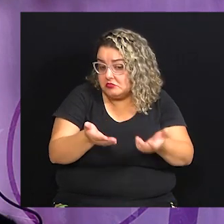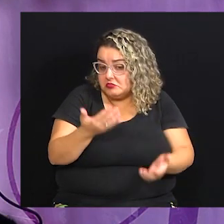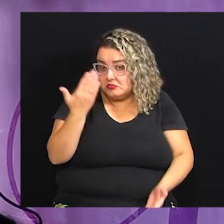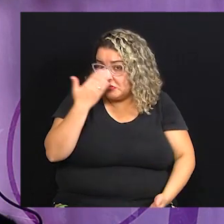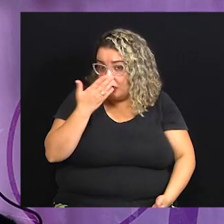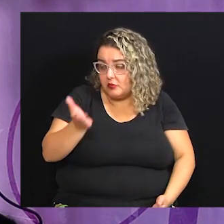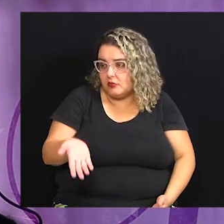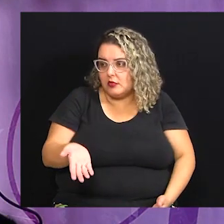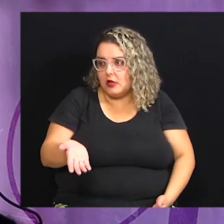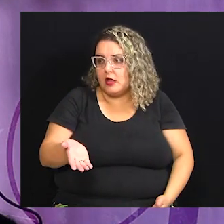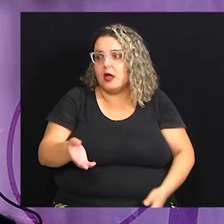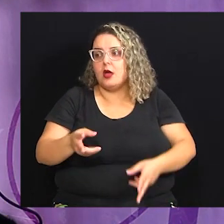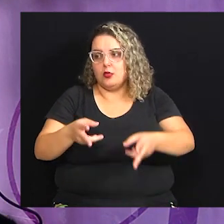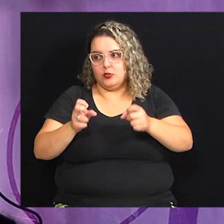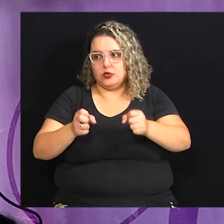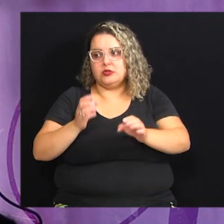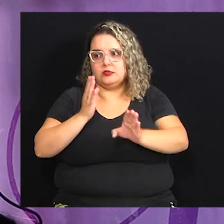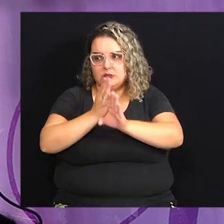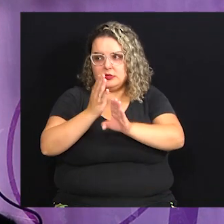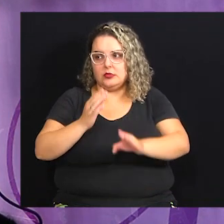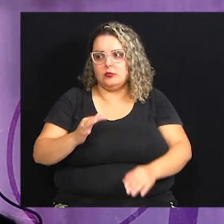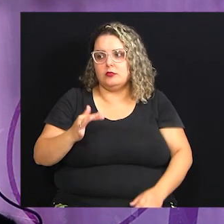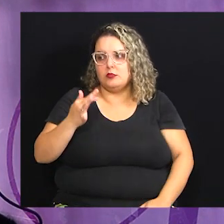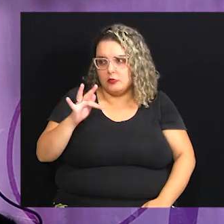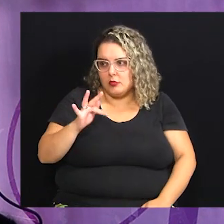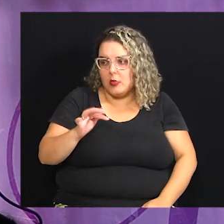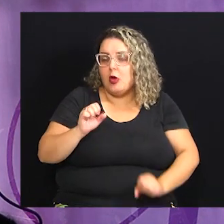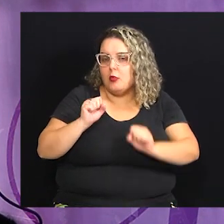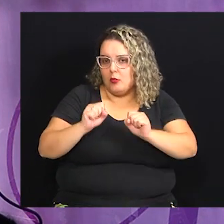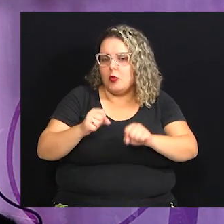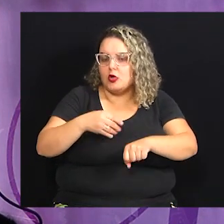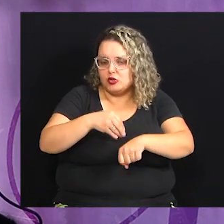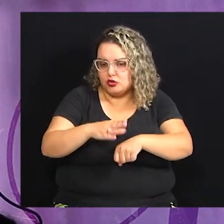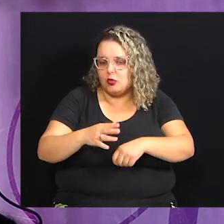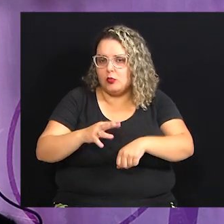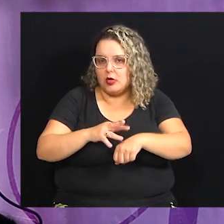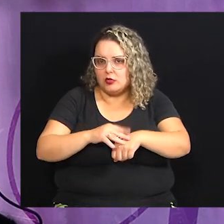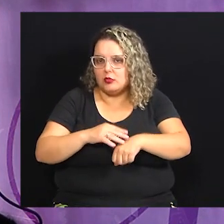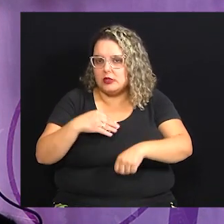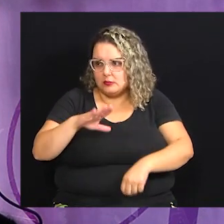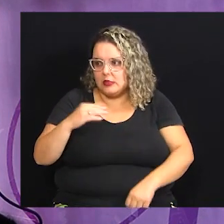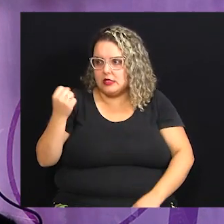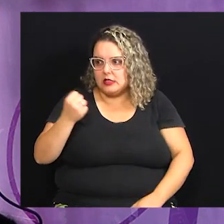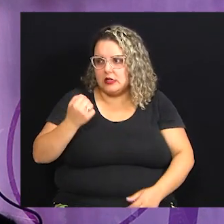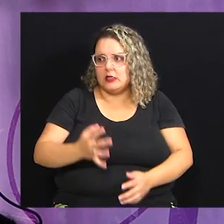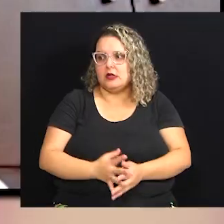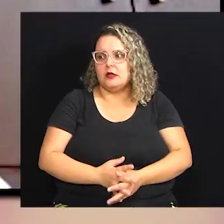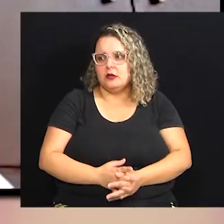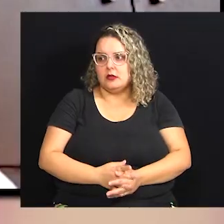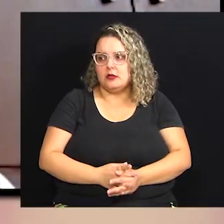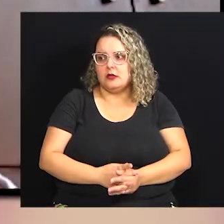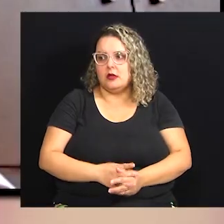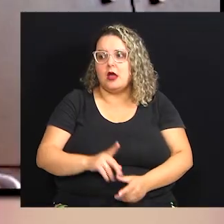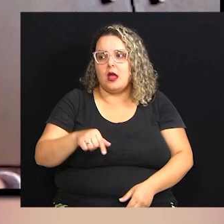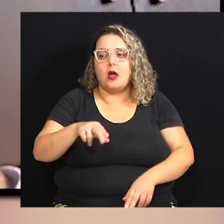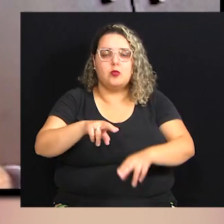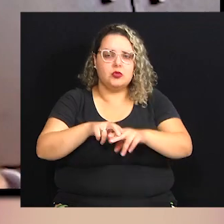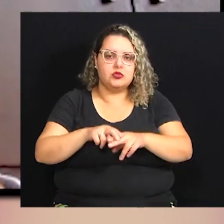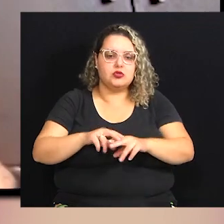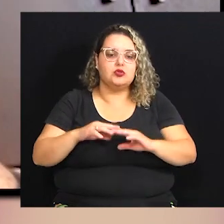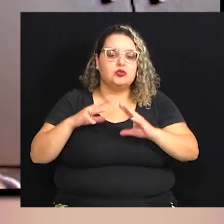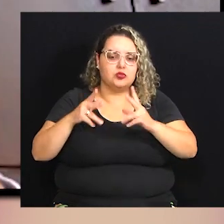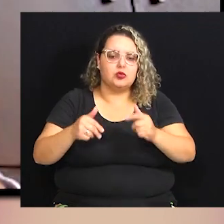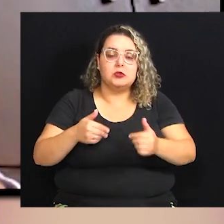silenciosa. É possível identificar, às vezes uma dor de cabeça pequena, ela já pode indicar uma doença mais grave? É